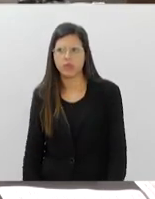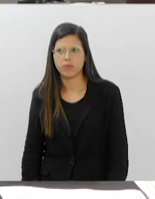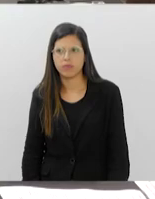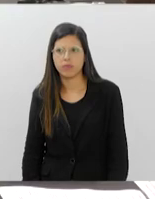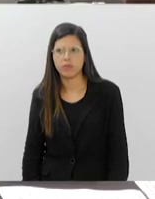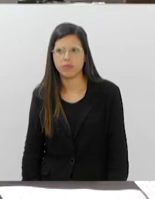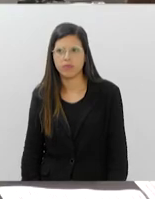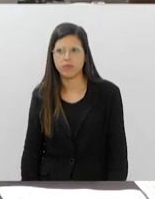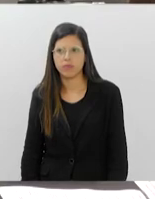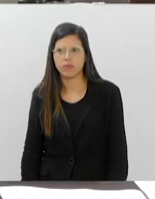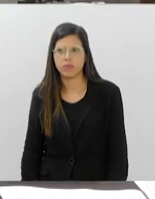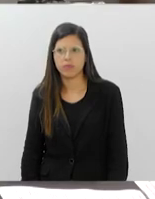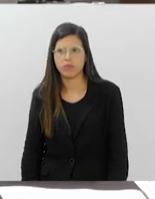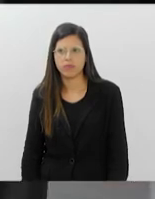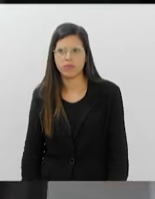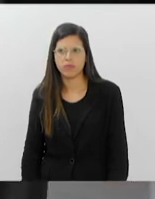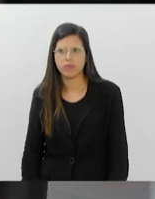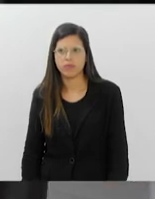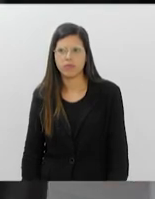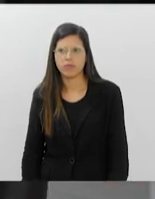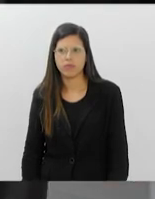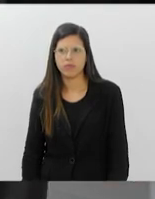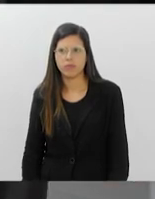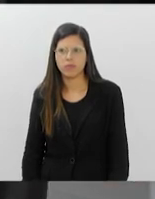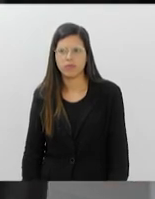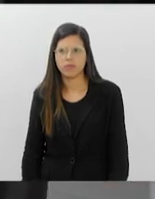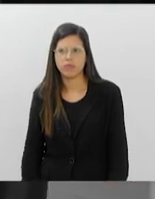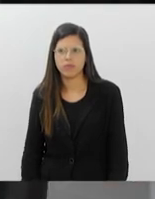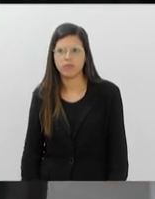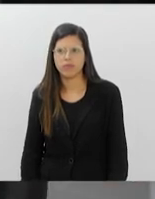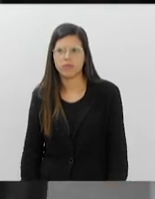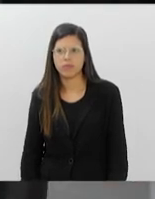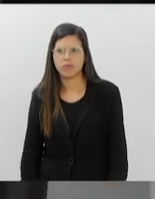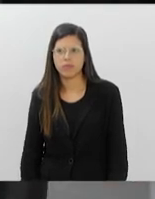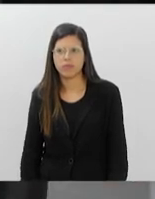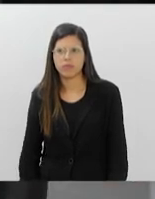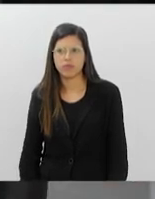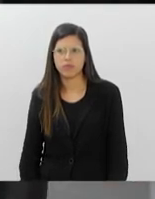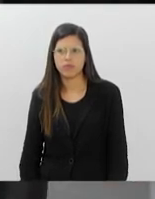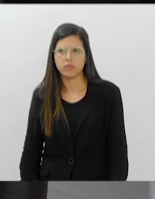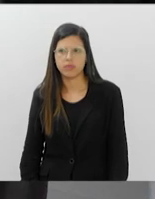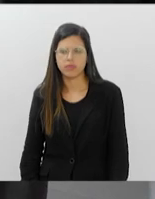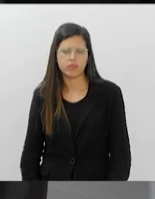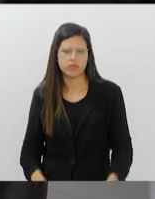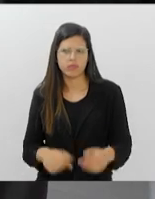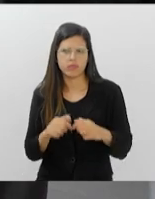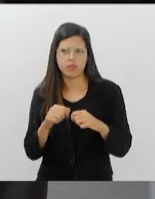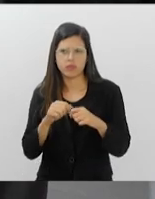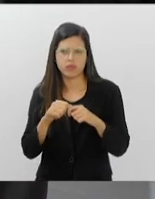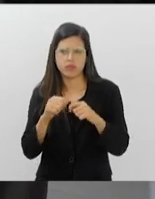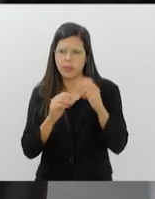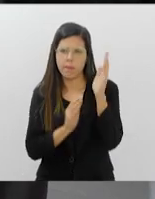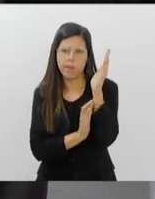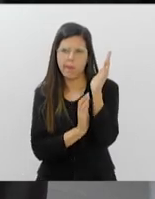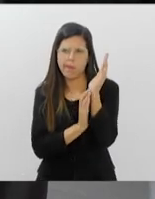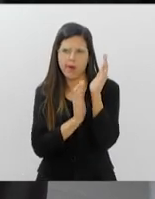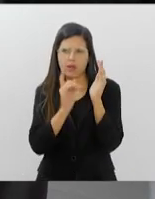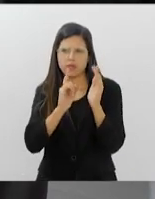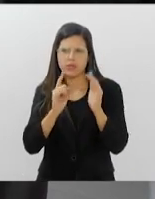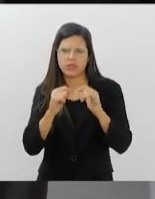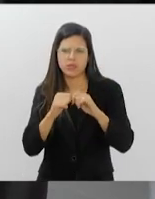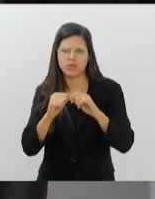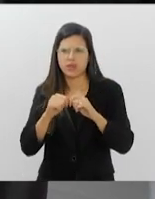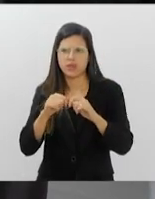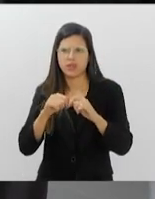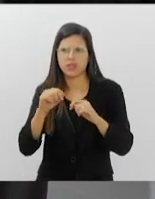Não vamos dar o tom de burocrático da audiência, que tem que reservar espaço e tal. A gente faz em algum canto, pode ser lá na